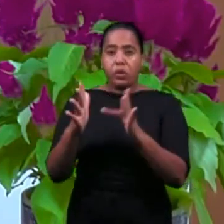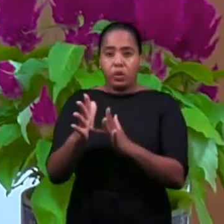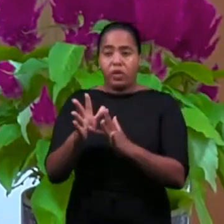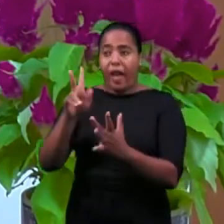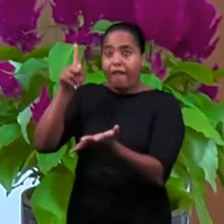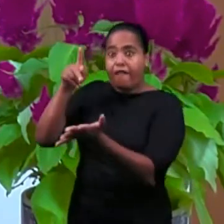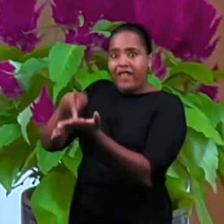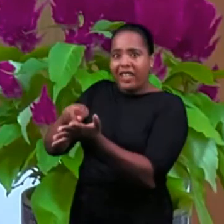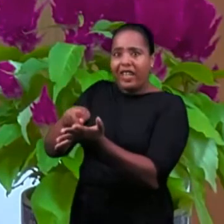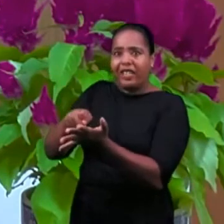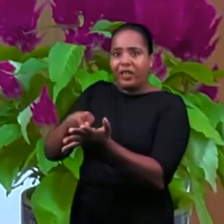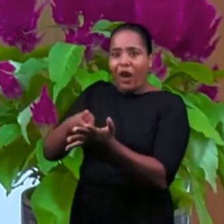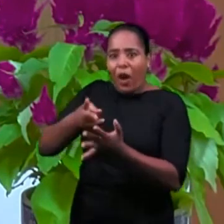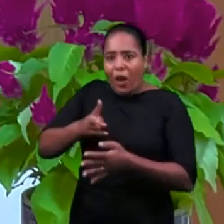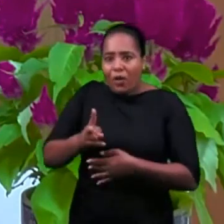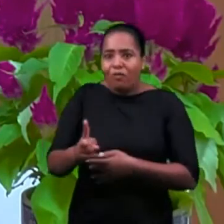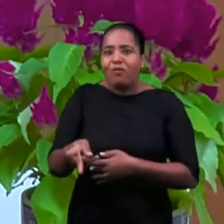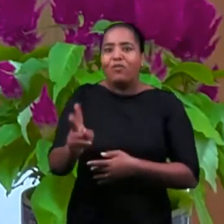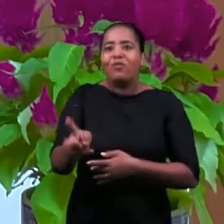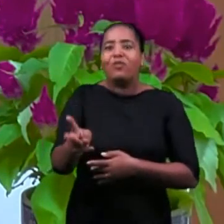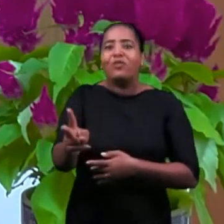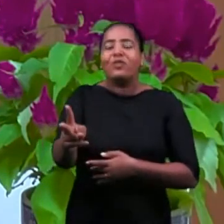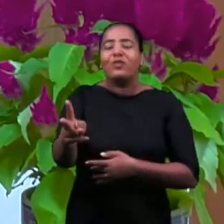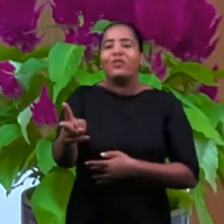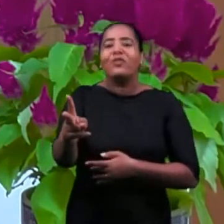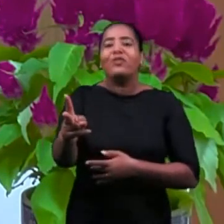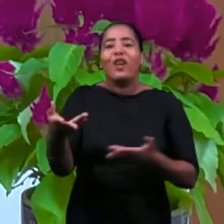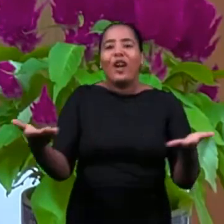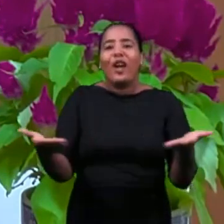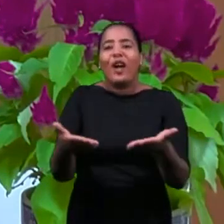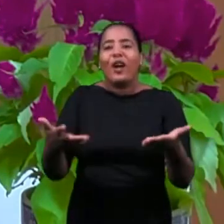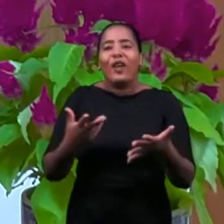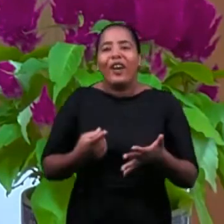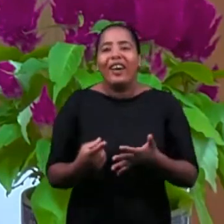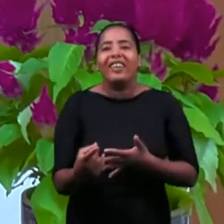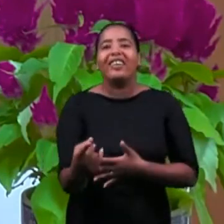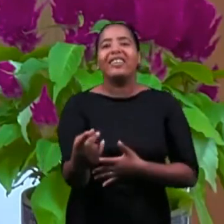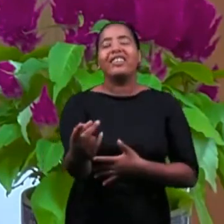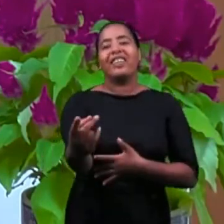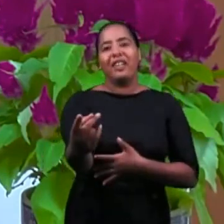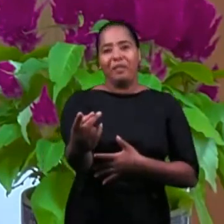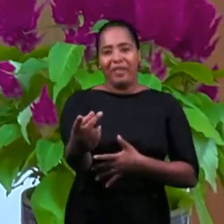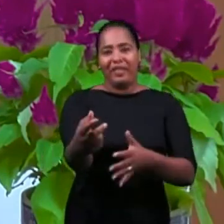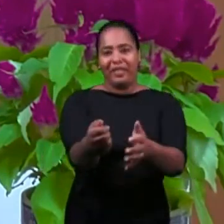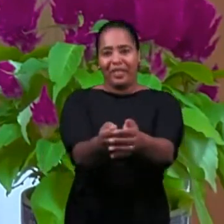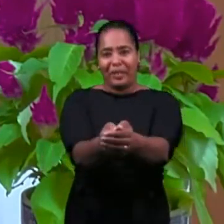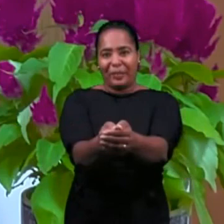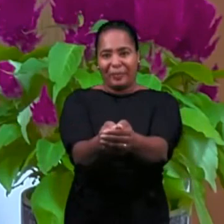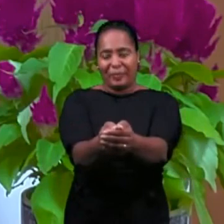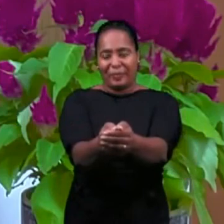verdade permaneça hoje, agora e para tudo sempre. Amém.